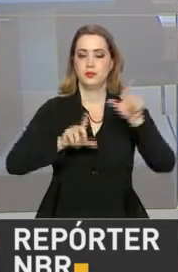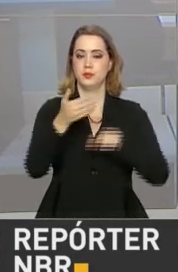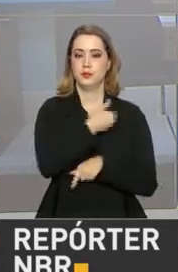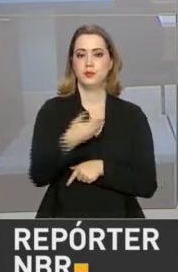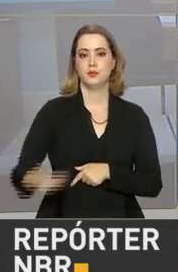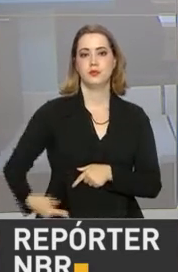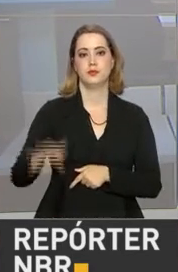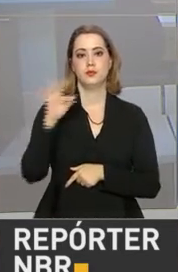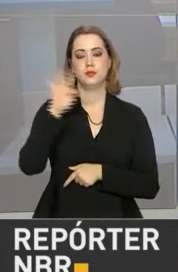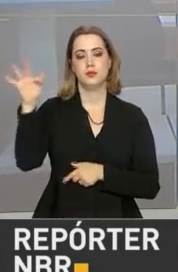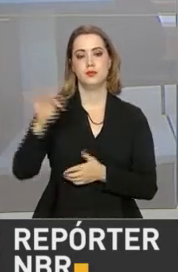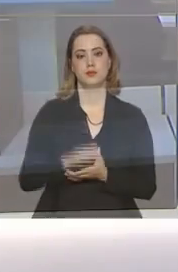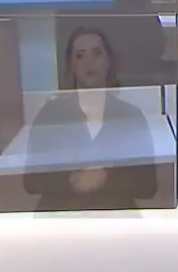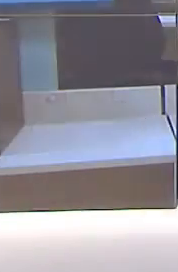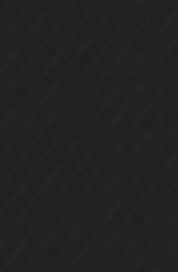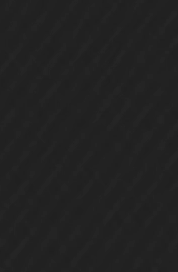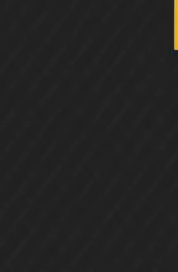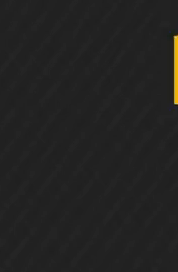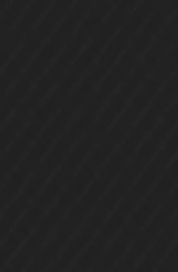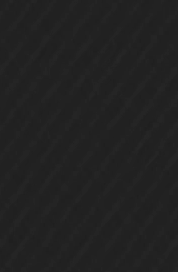a tv do governo federal